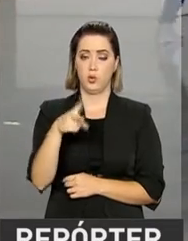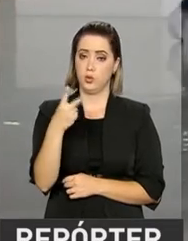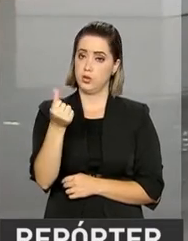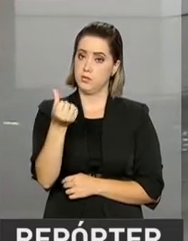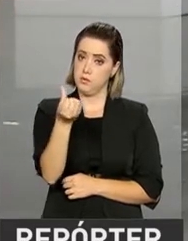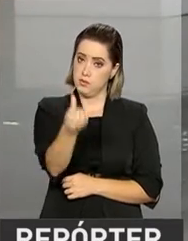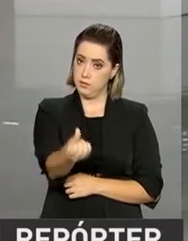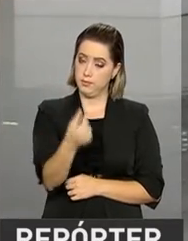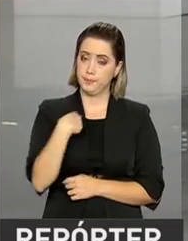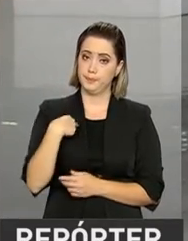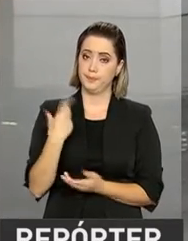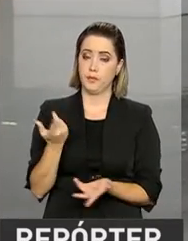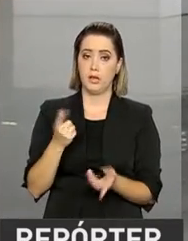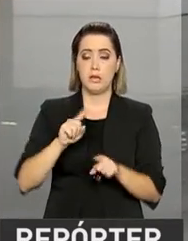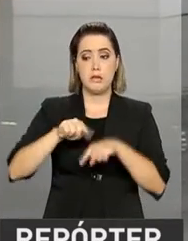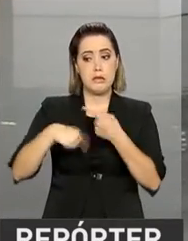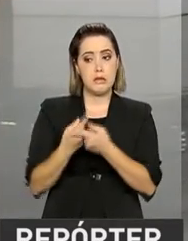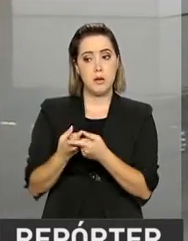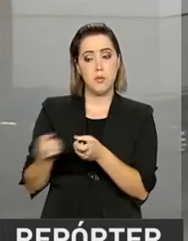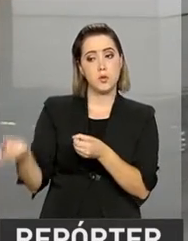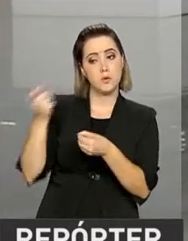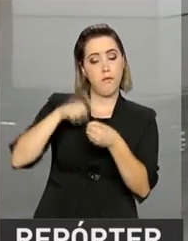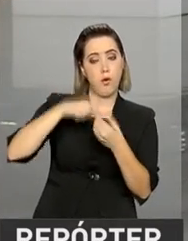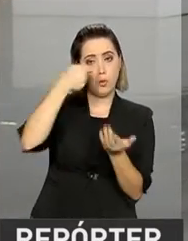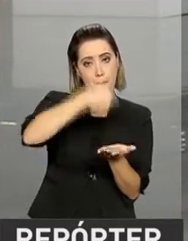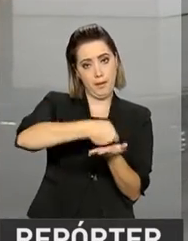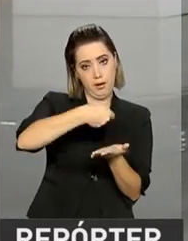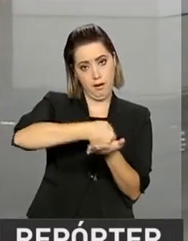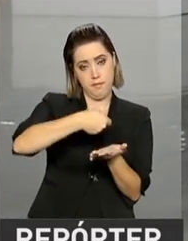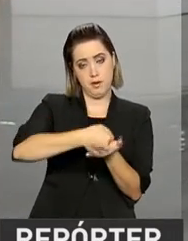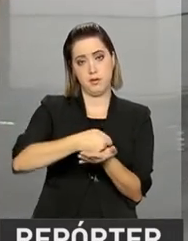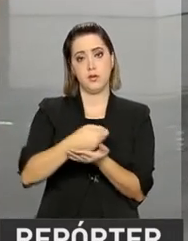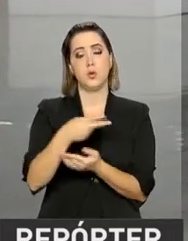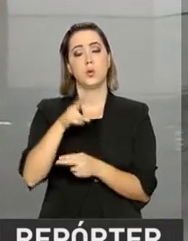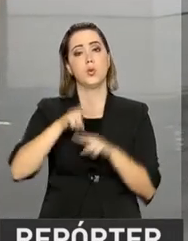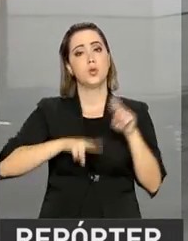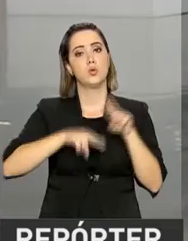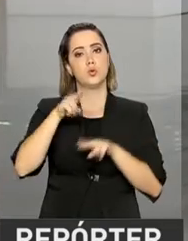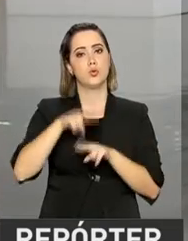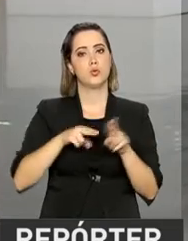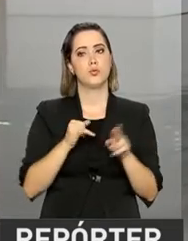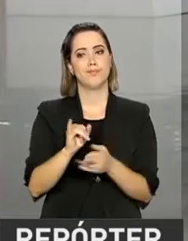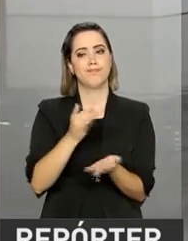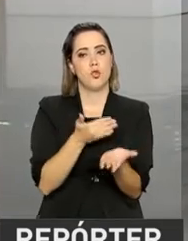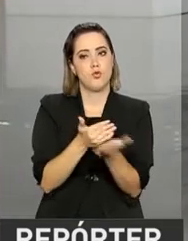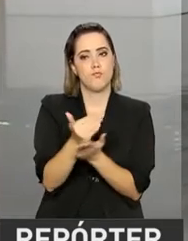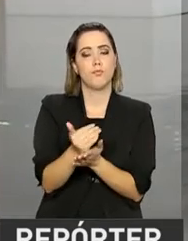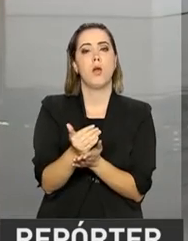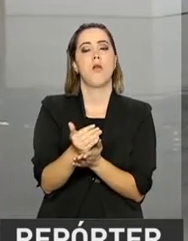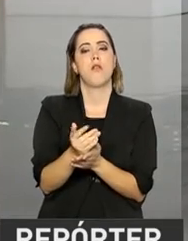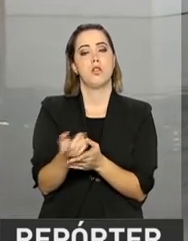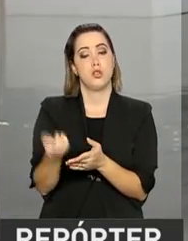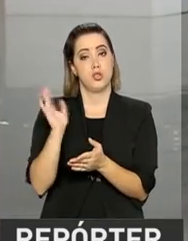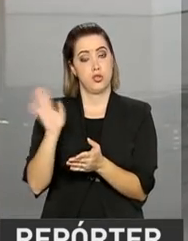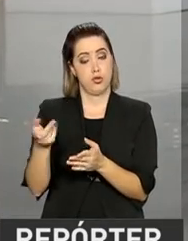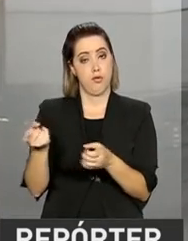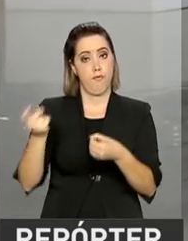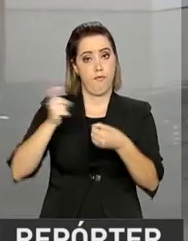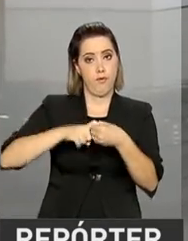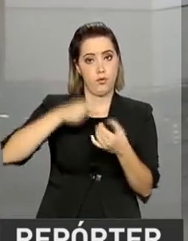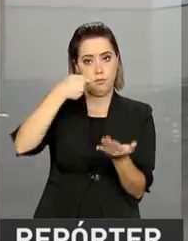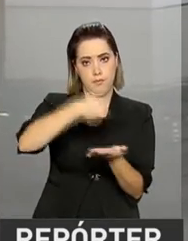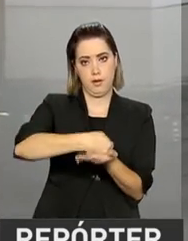instituições começam a ser pagas em junho e quem fizer a declaração primeiro tem mais chances de receber primeiro lembrando que idosos